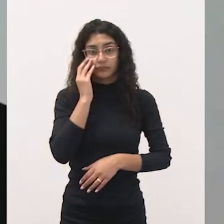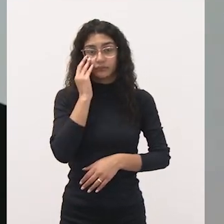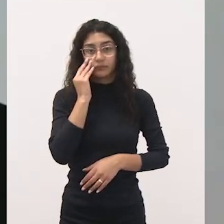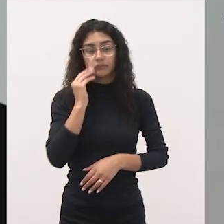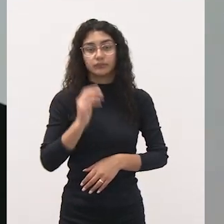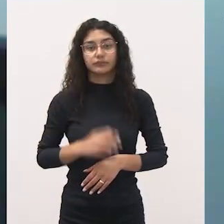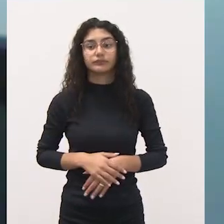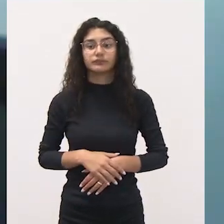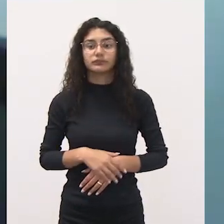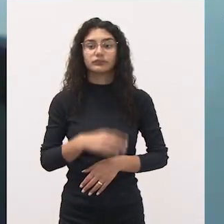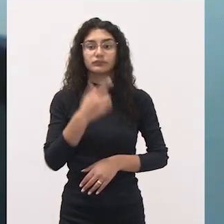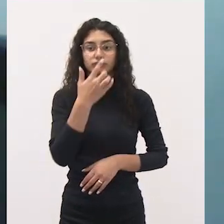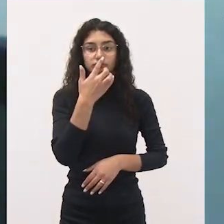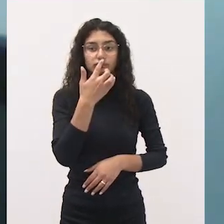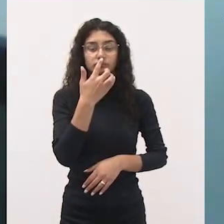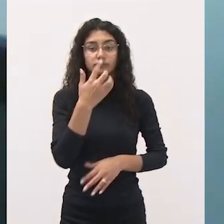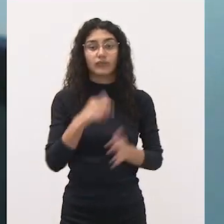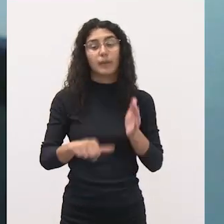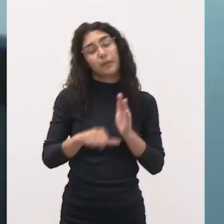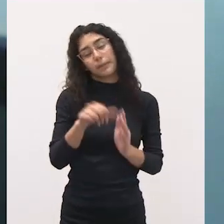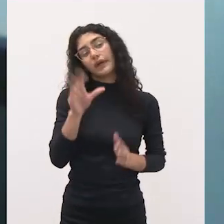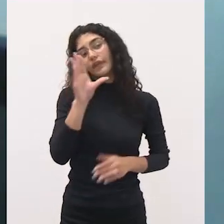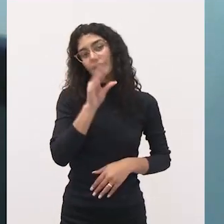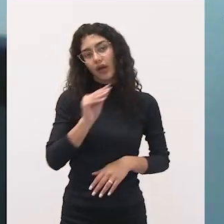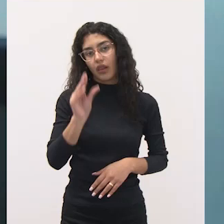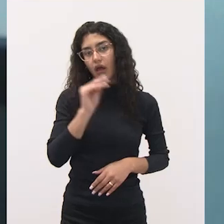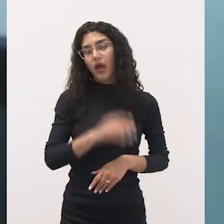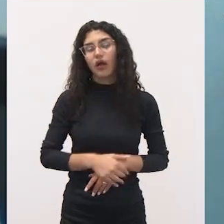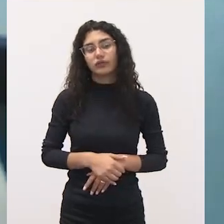Ó, primeiro é falando, né? Falando, né?